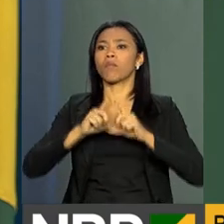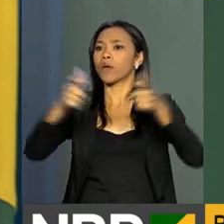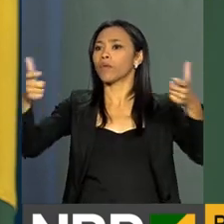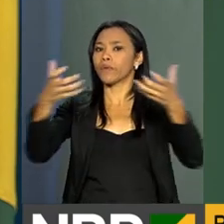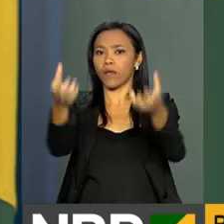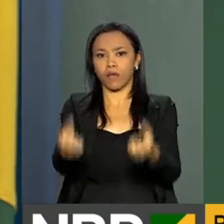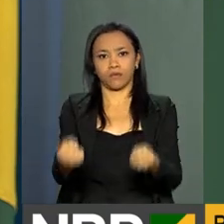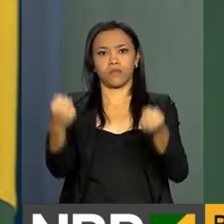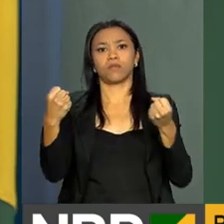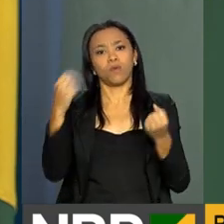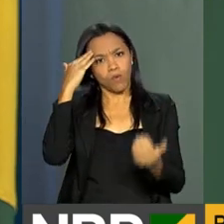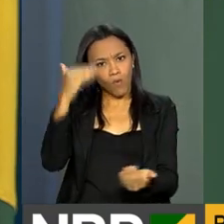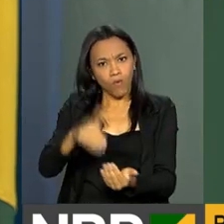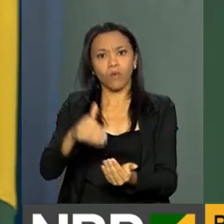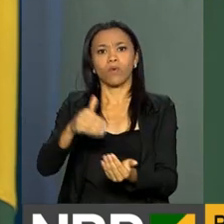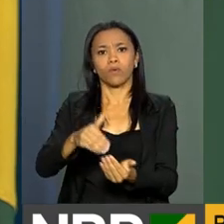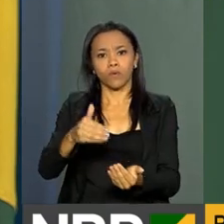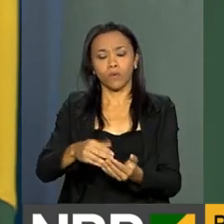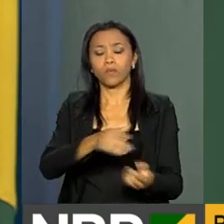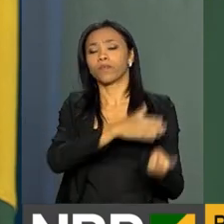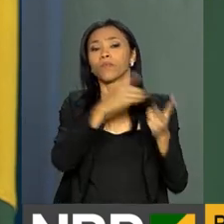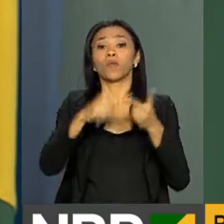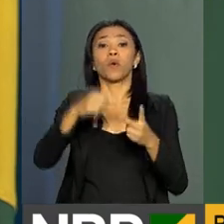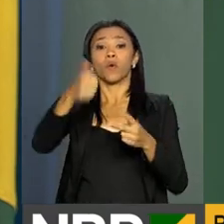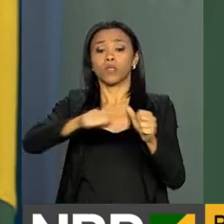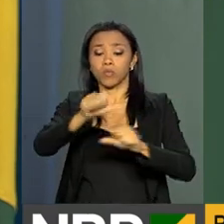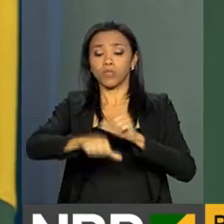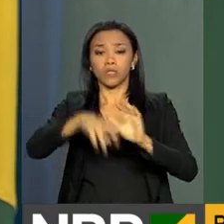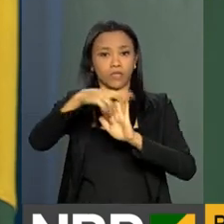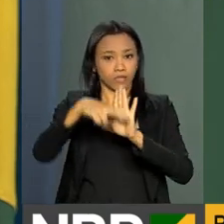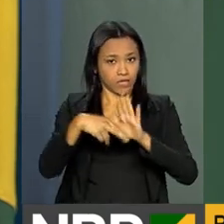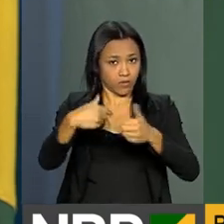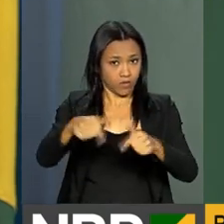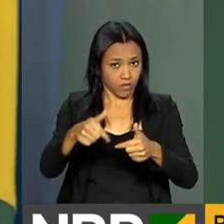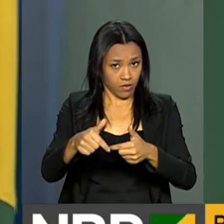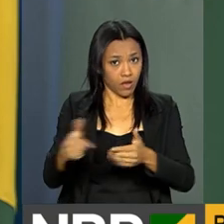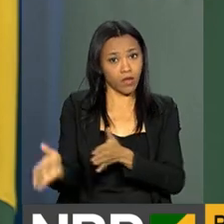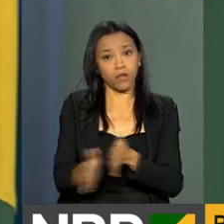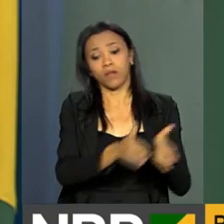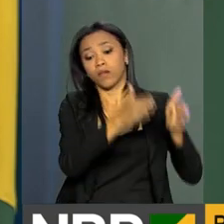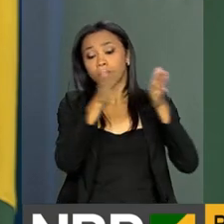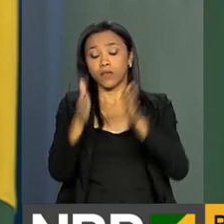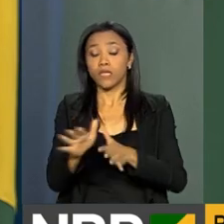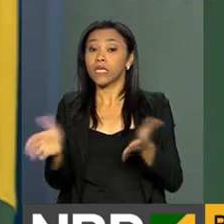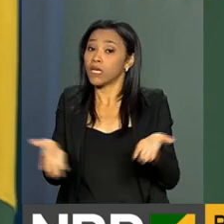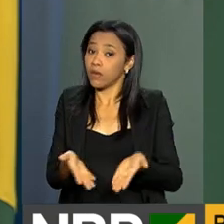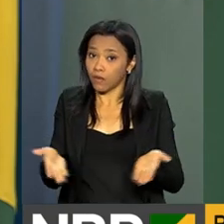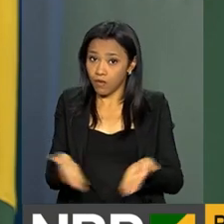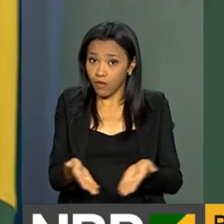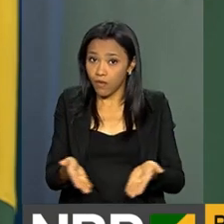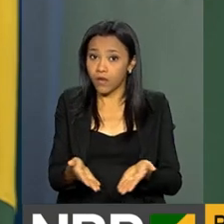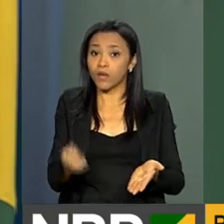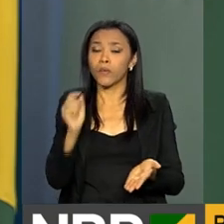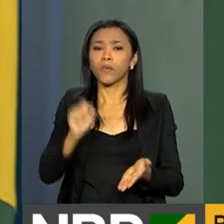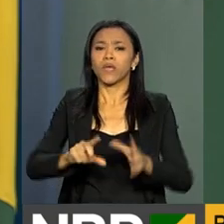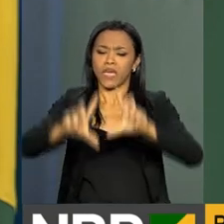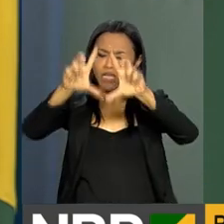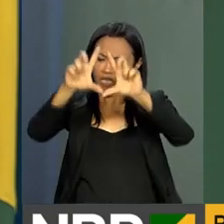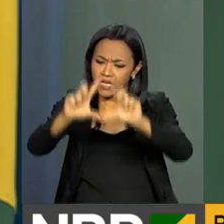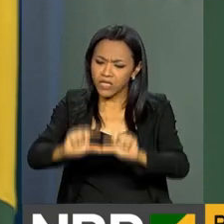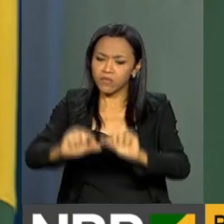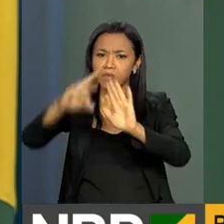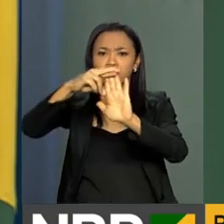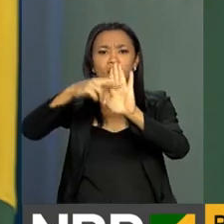não é? A modernização trabalhista, sem dúvida, e agora, como bem lembrado, a simplificação